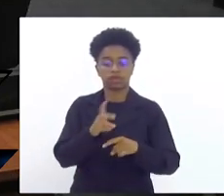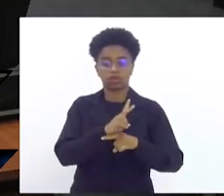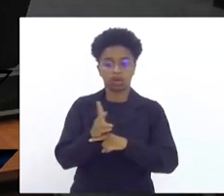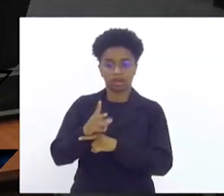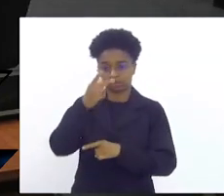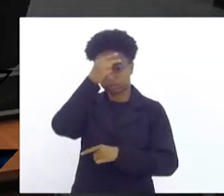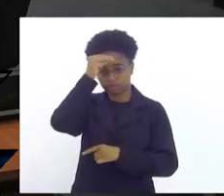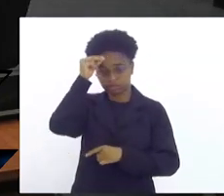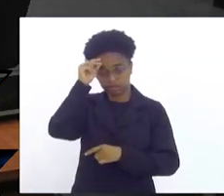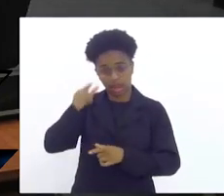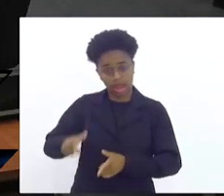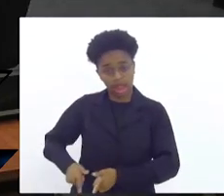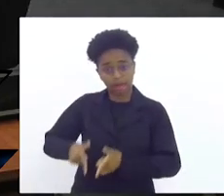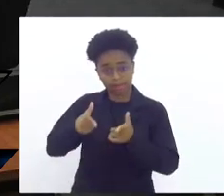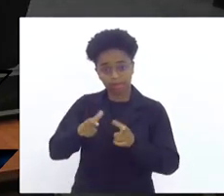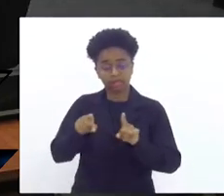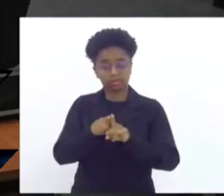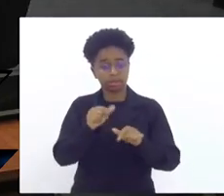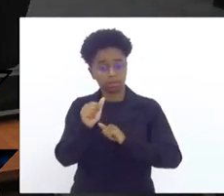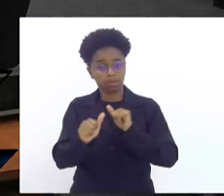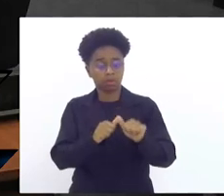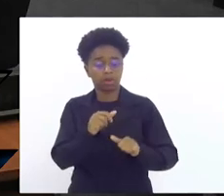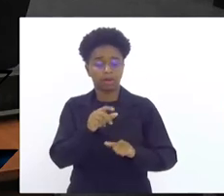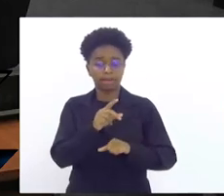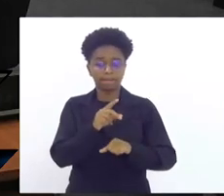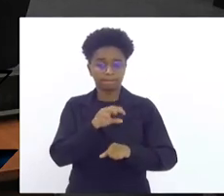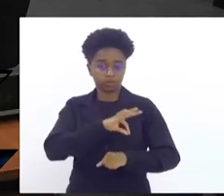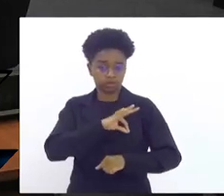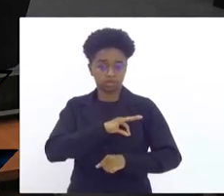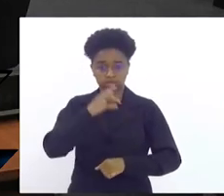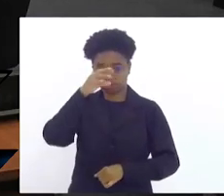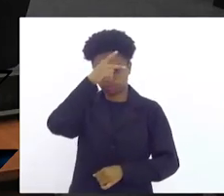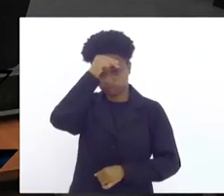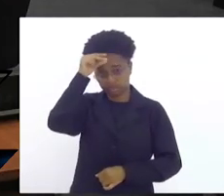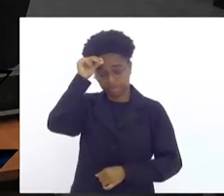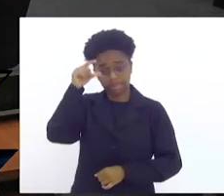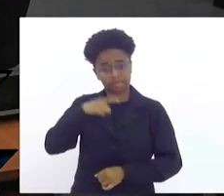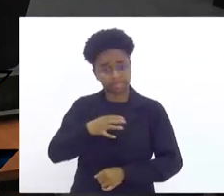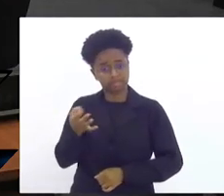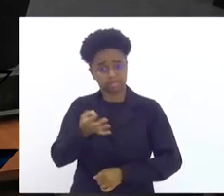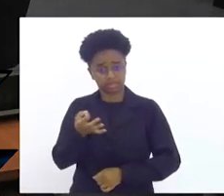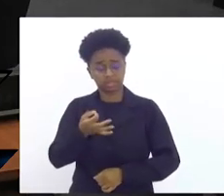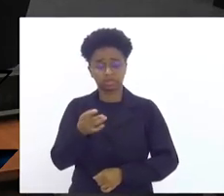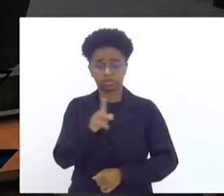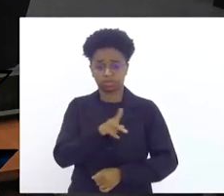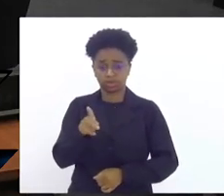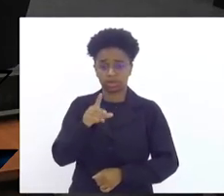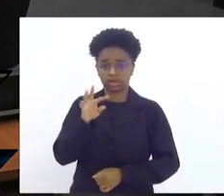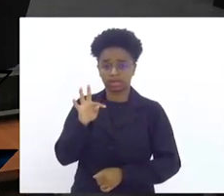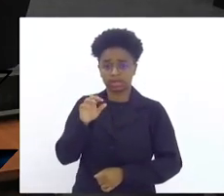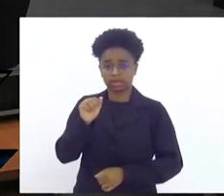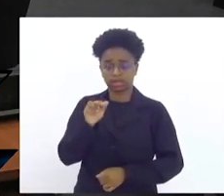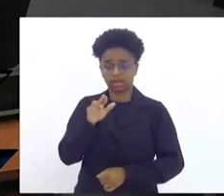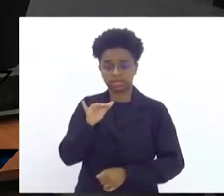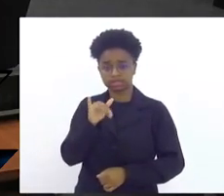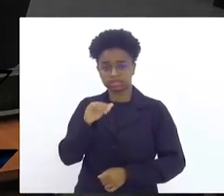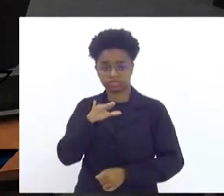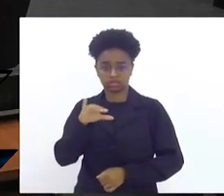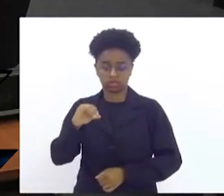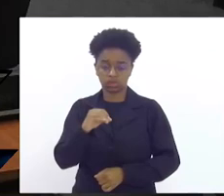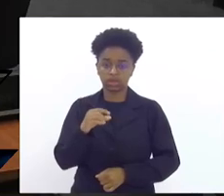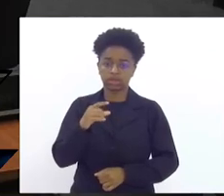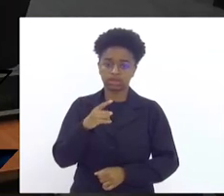armada formado em polícia Municipal tenham convicção que o professor Tarcísio defenderá um outro modelo